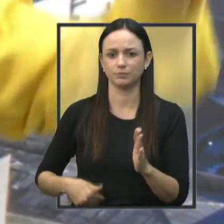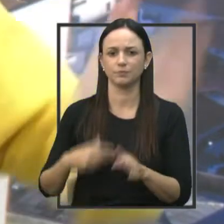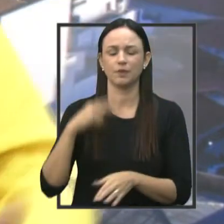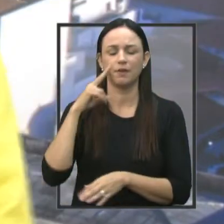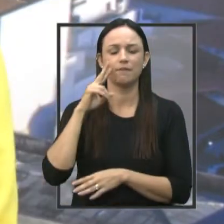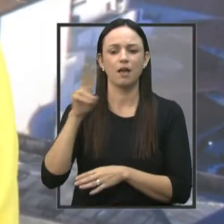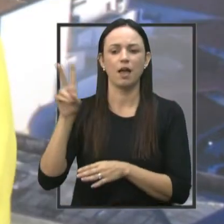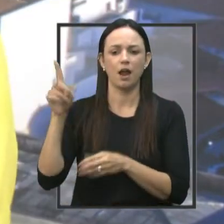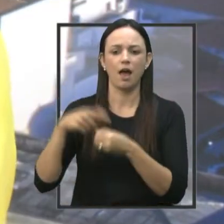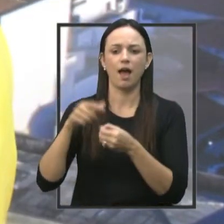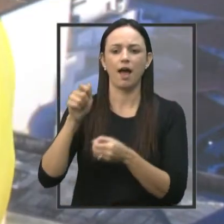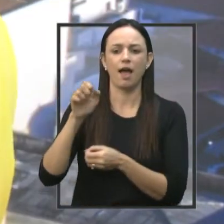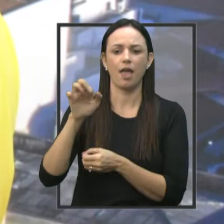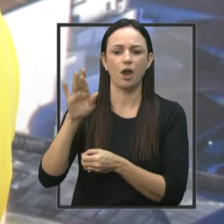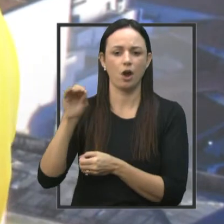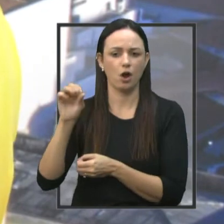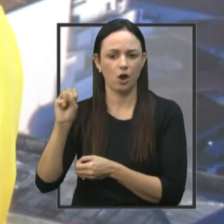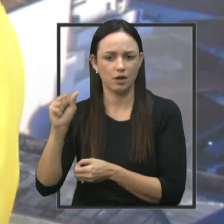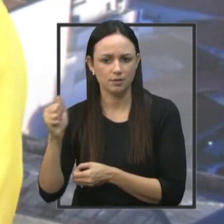Airosa,